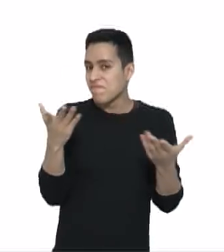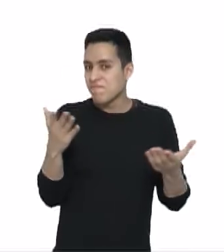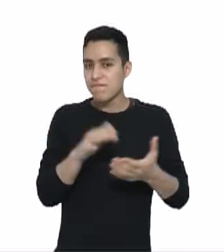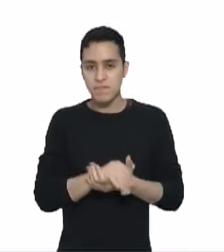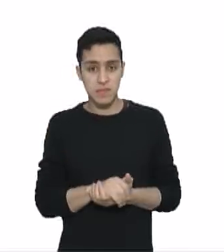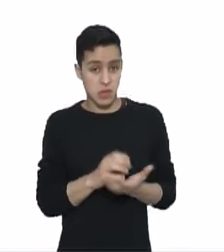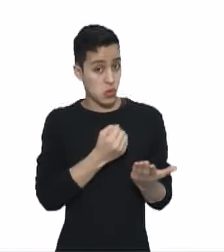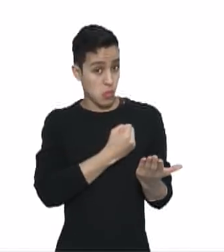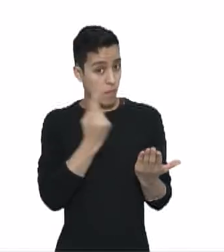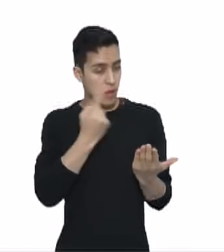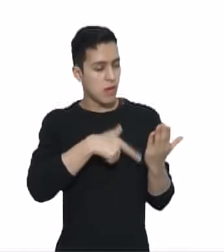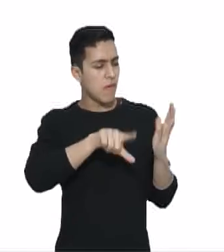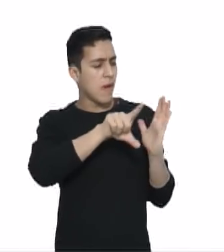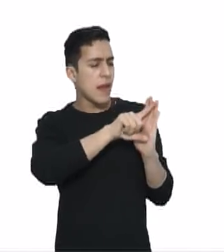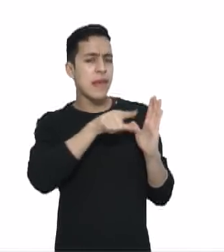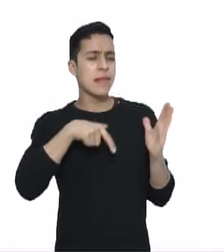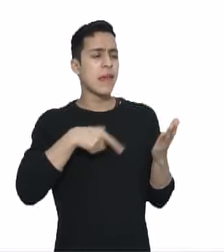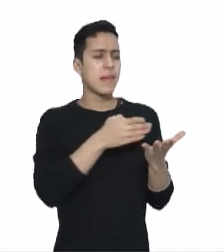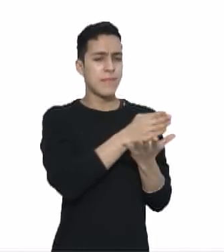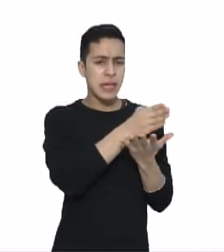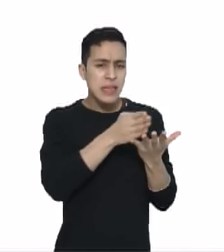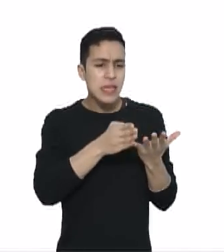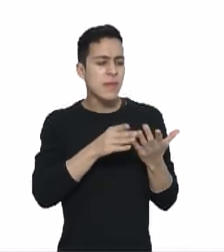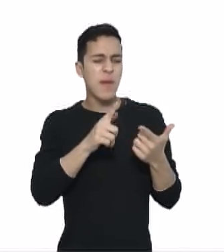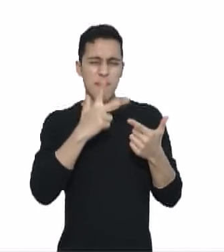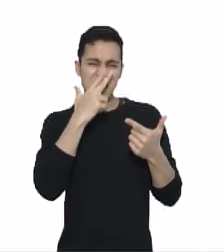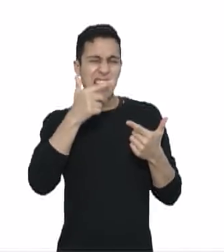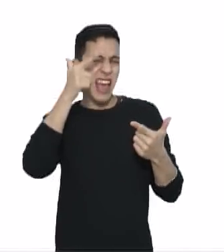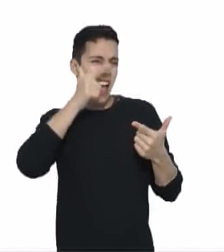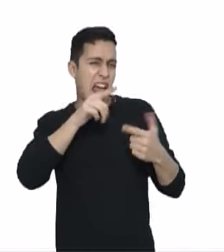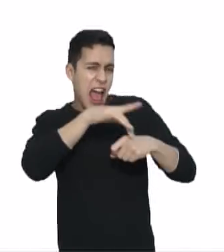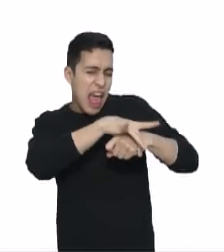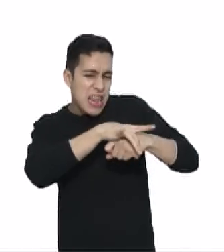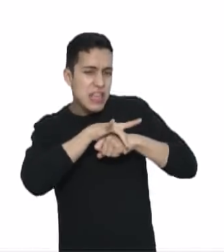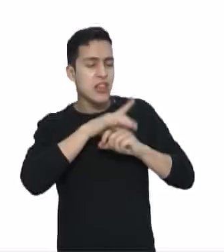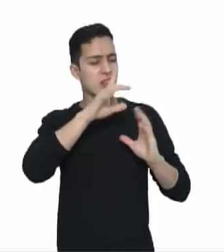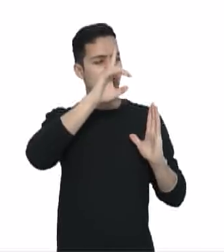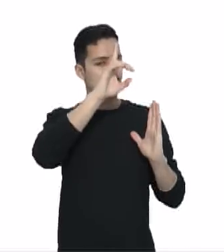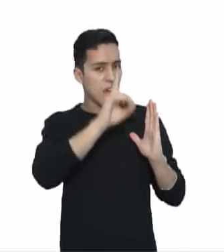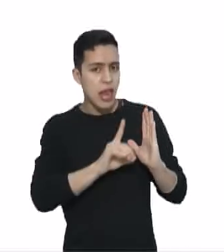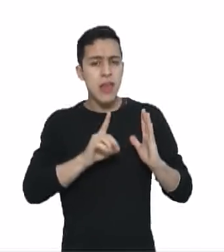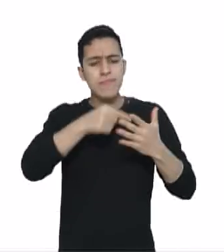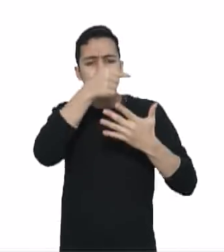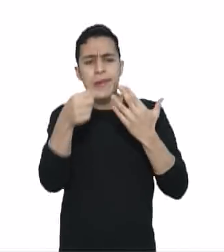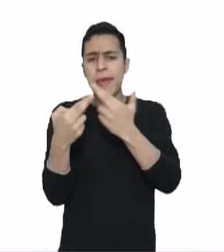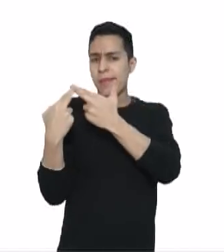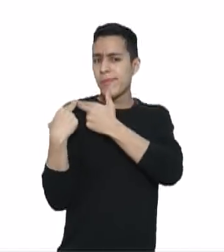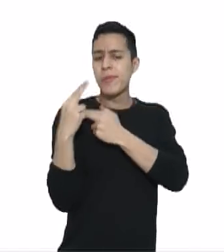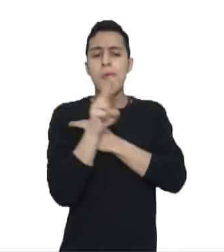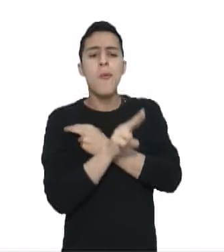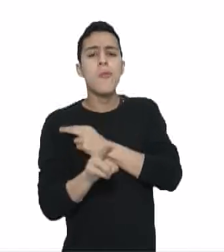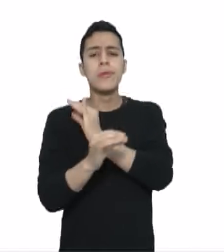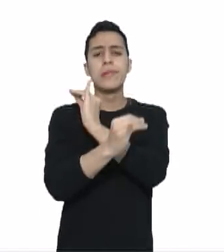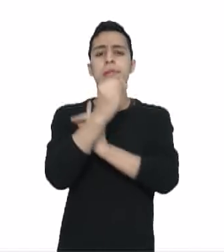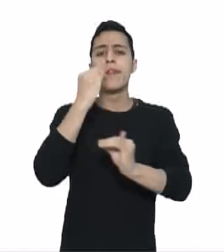Número 1. Estabelece princípios, garantias, direitos e deveres para o uso da internet no